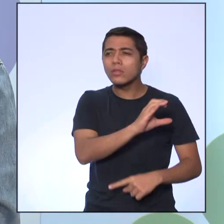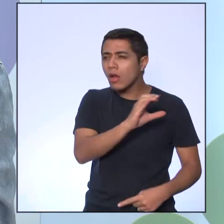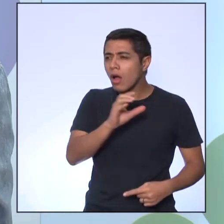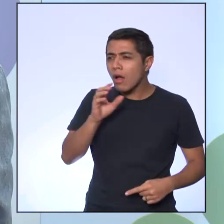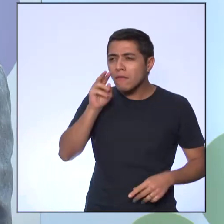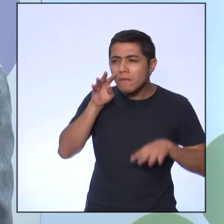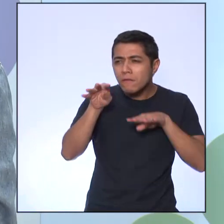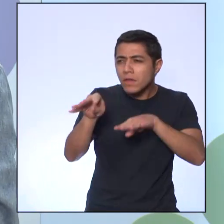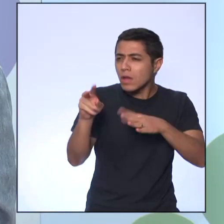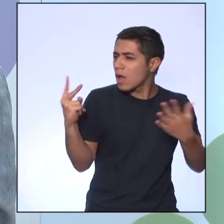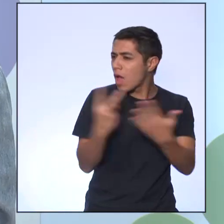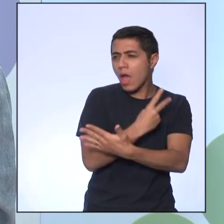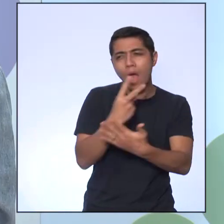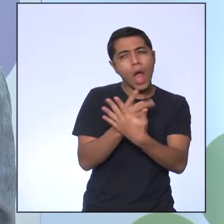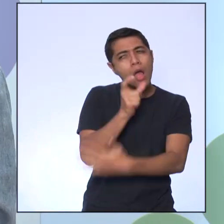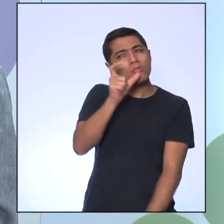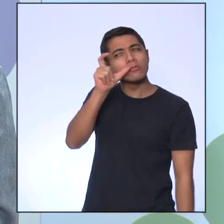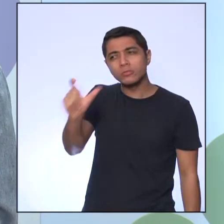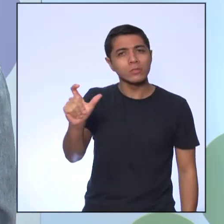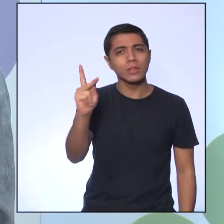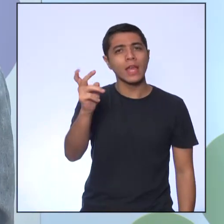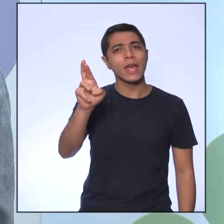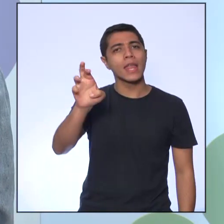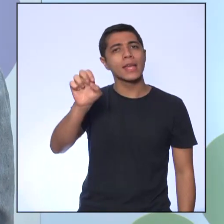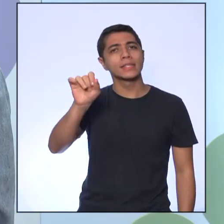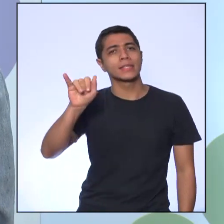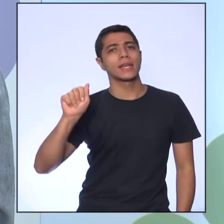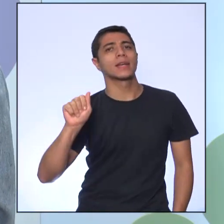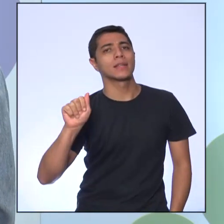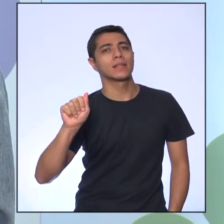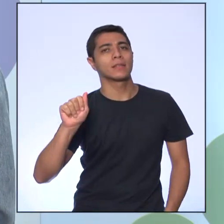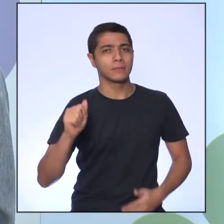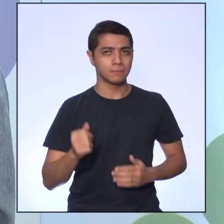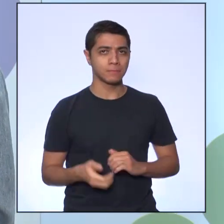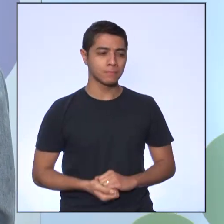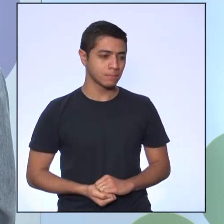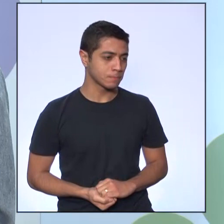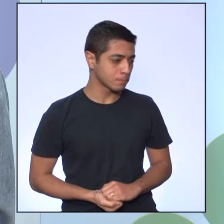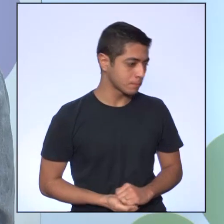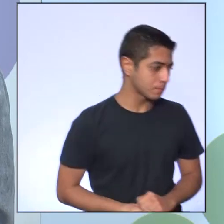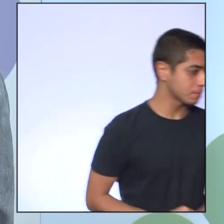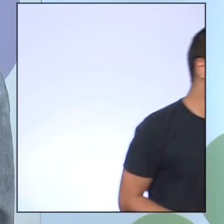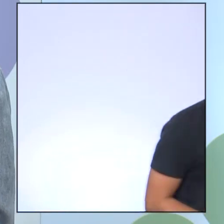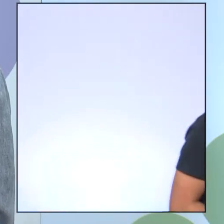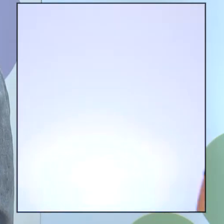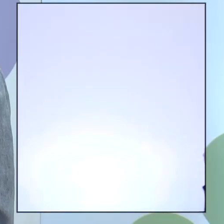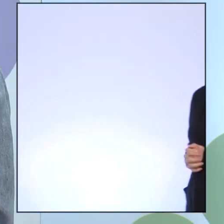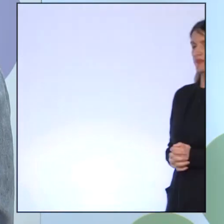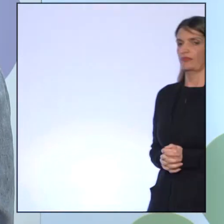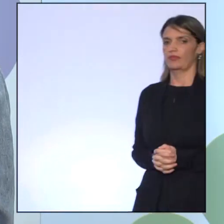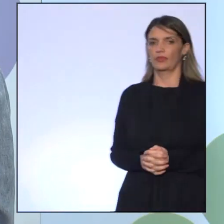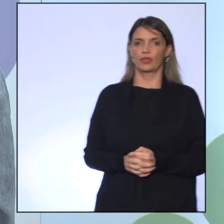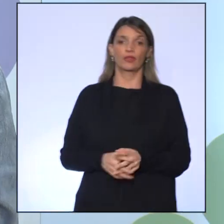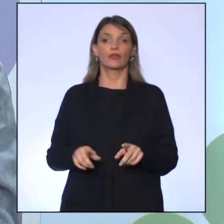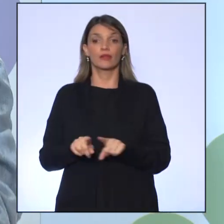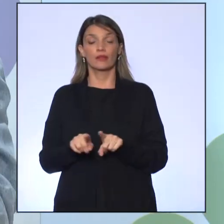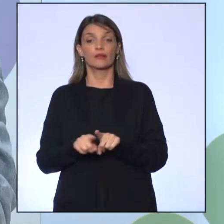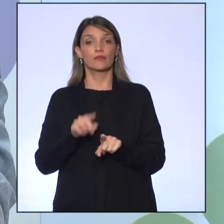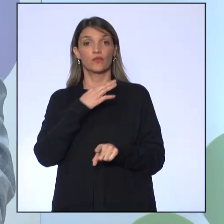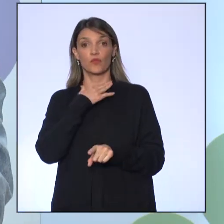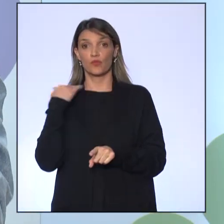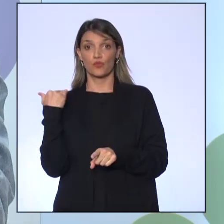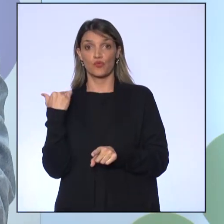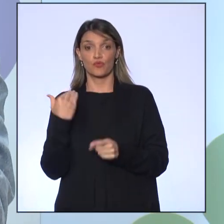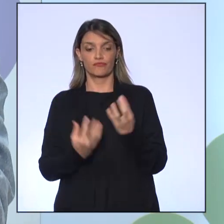é que Jan Hus foi condenado pelo tribunal ali da Igreja Católica pelo crime de heresia e foi morto na fogueira, tá?